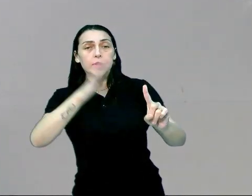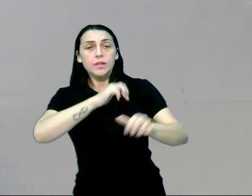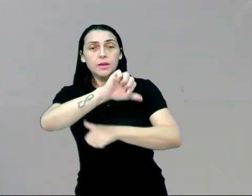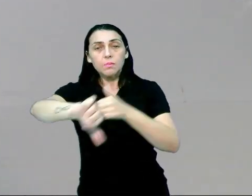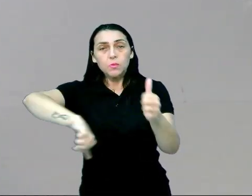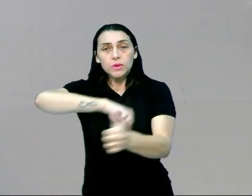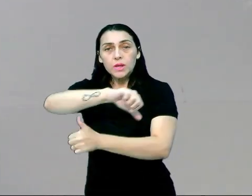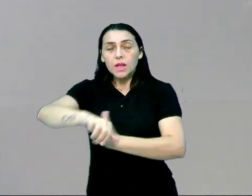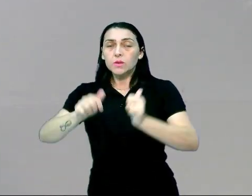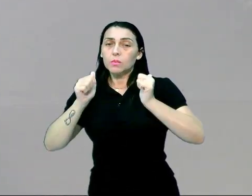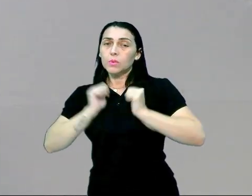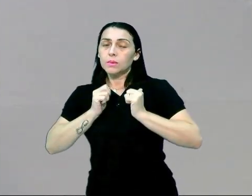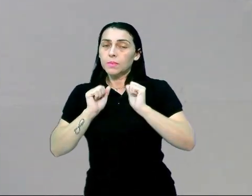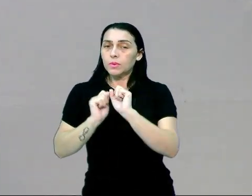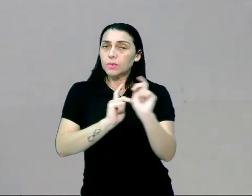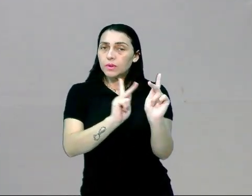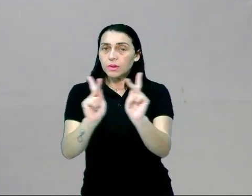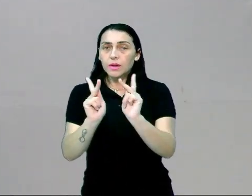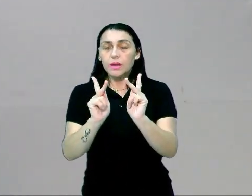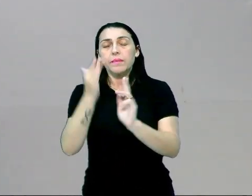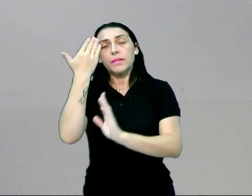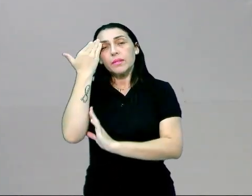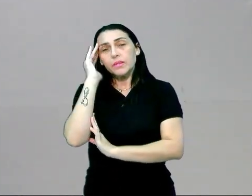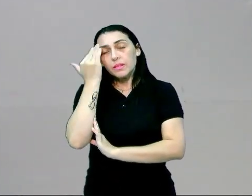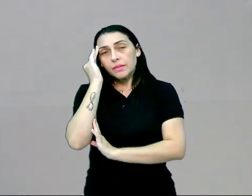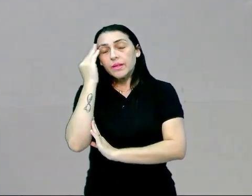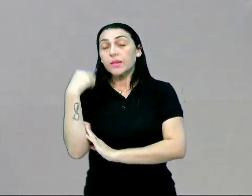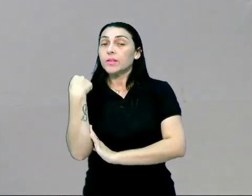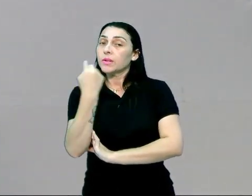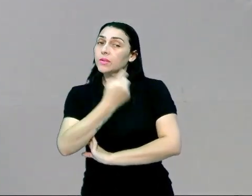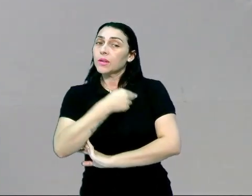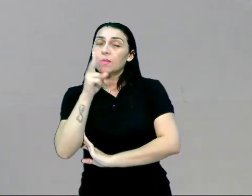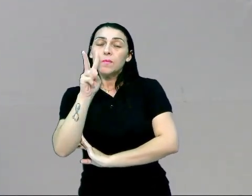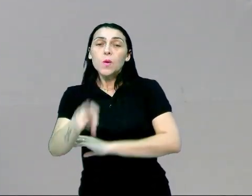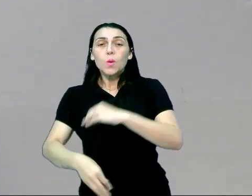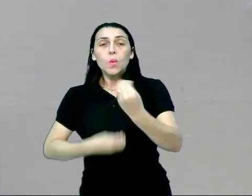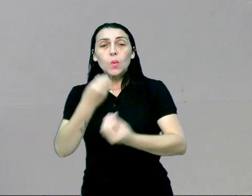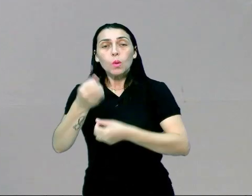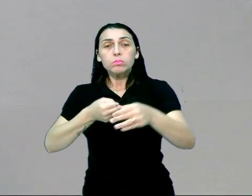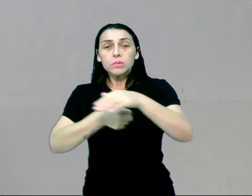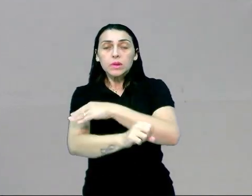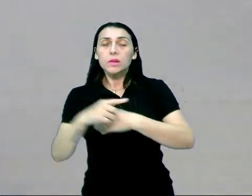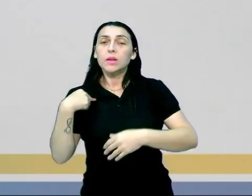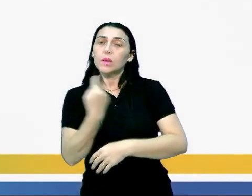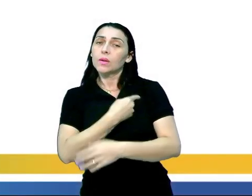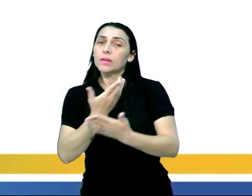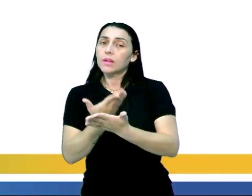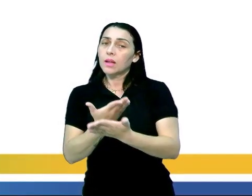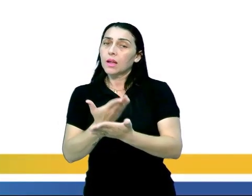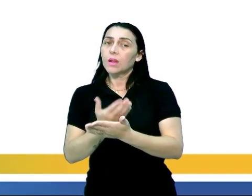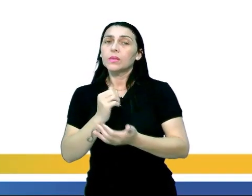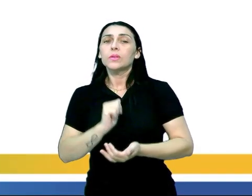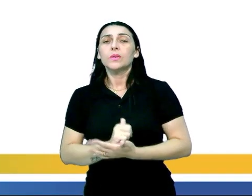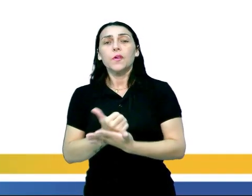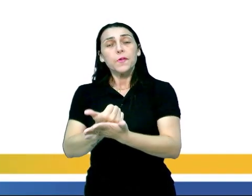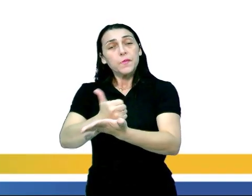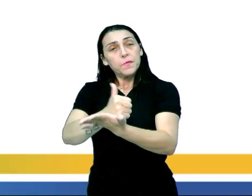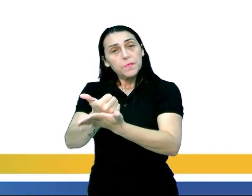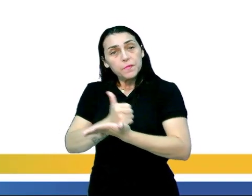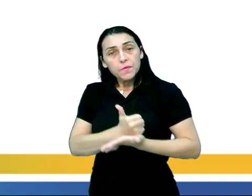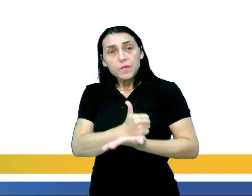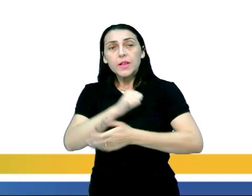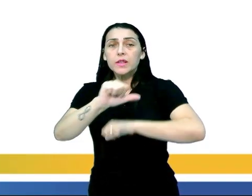de comportamento, beleza? E aí, compreendendo isso, a gente vai ver como é que ela se insere agora na nossa aula, beleza? Vamos aqui, ó. Diante